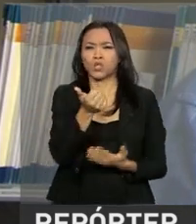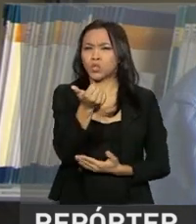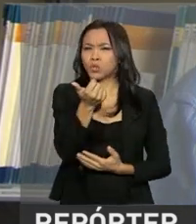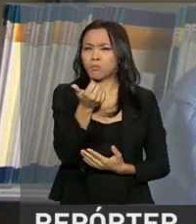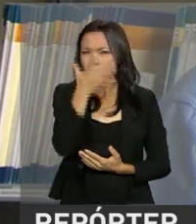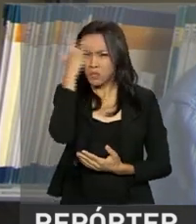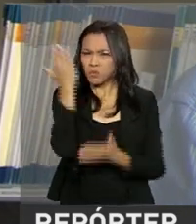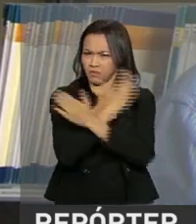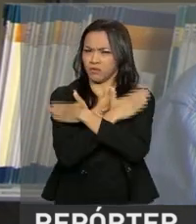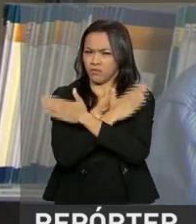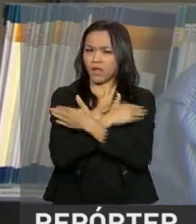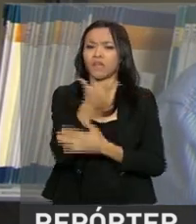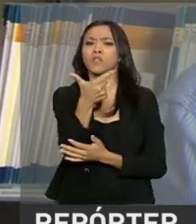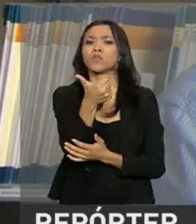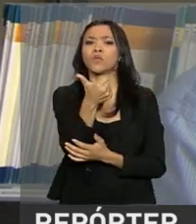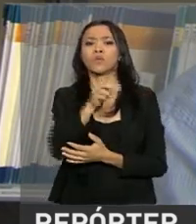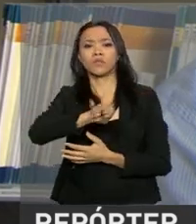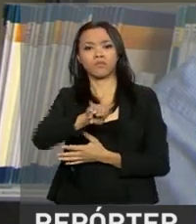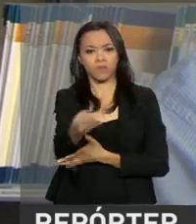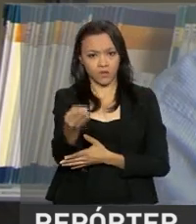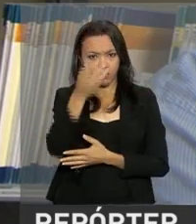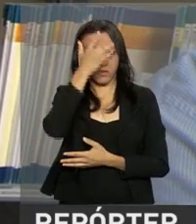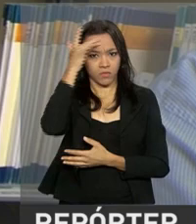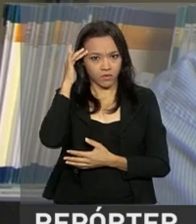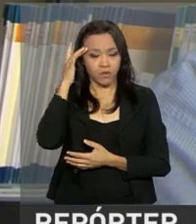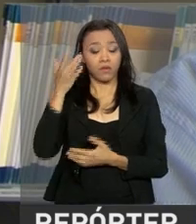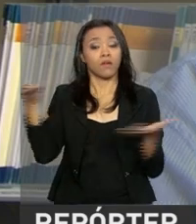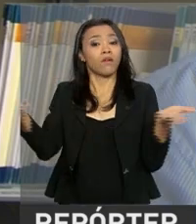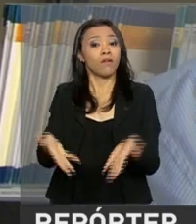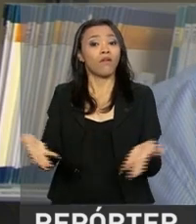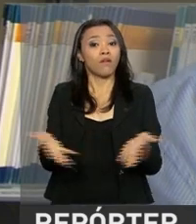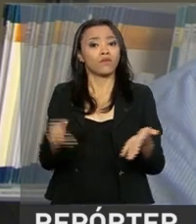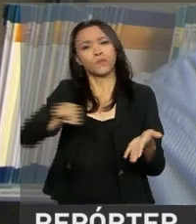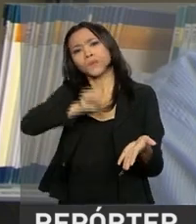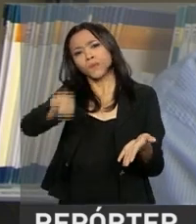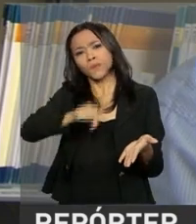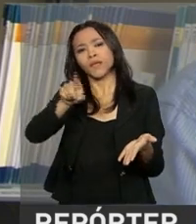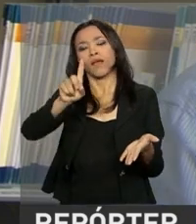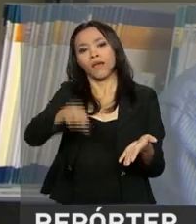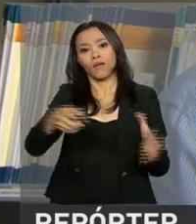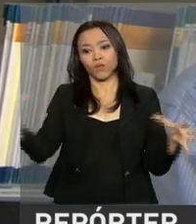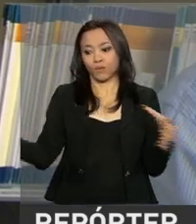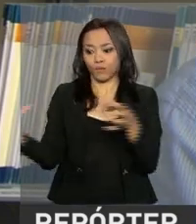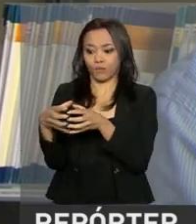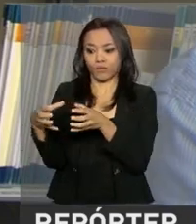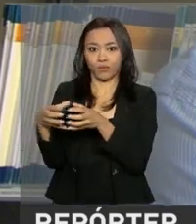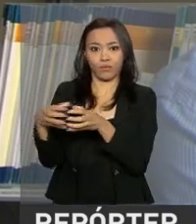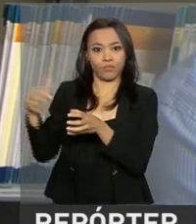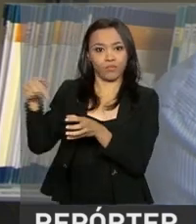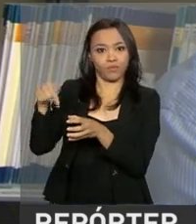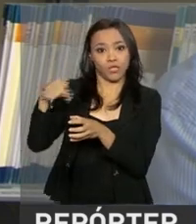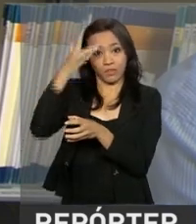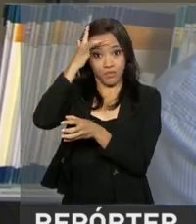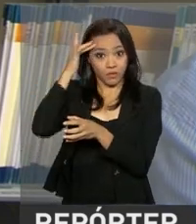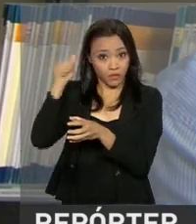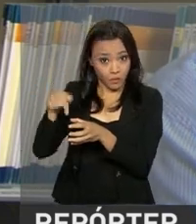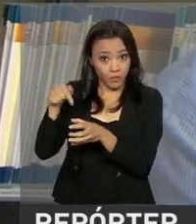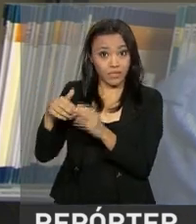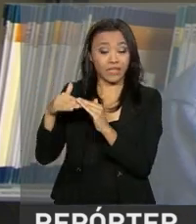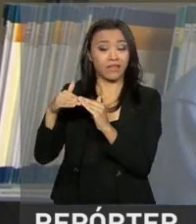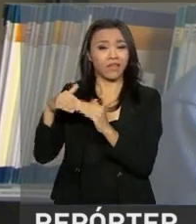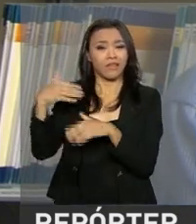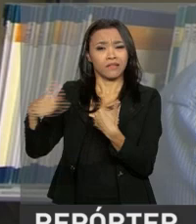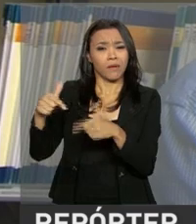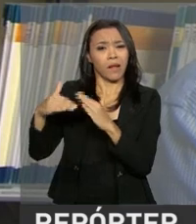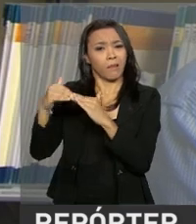milhões de pessoas né o que nós temos hoje é um conjunto a mais de pessoas que estão subutilizadas